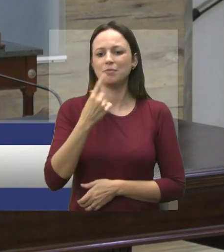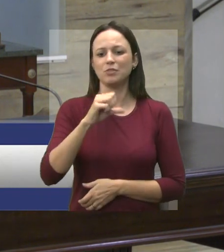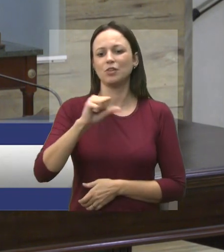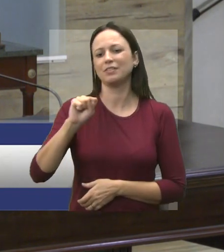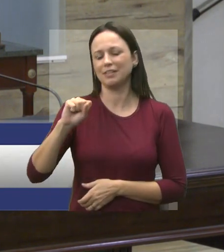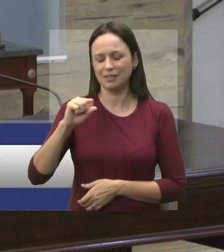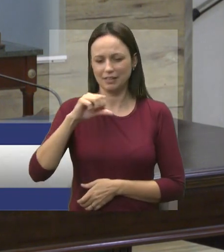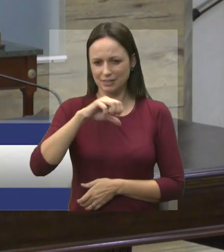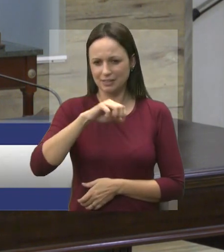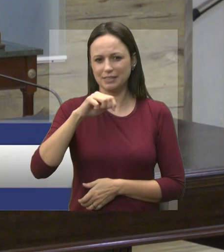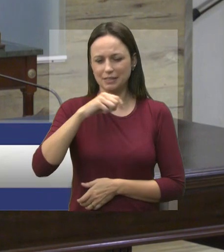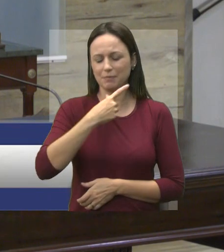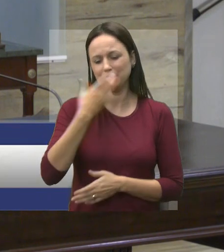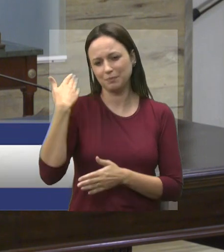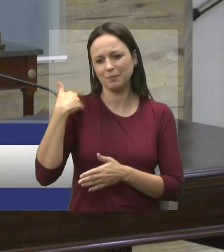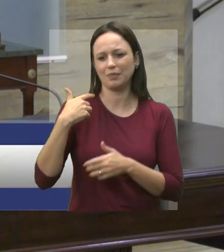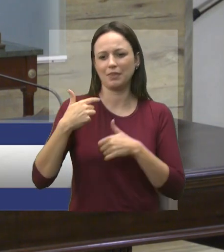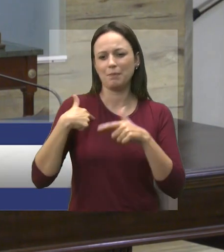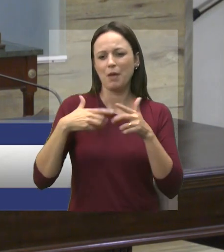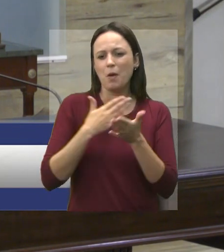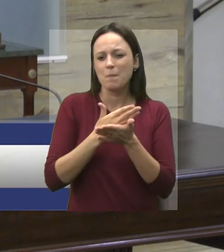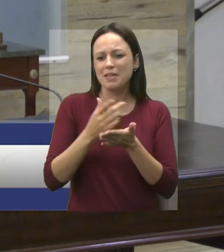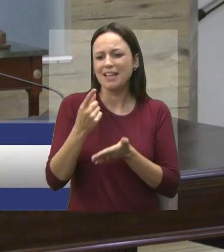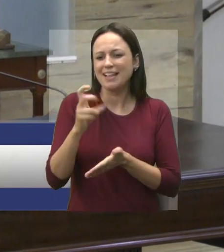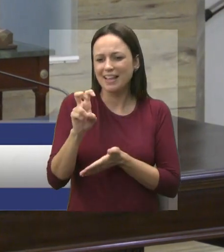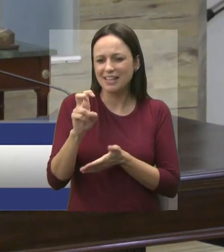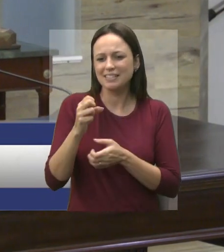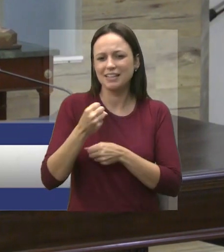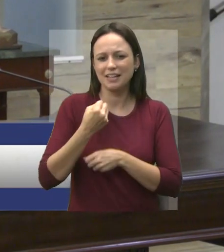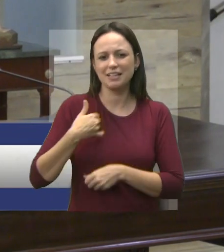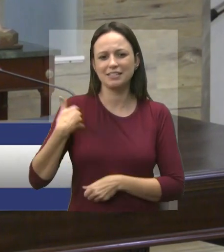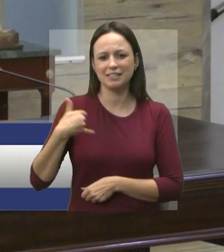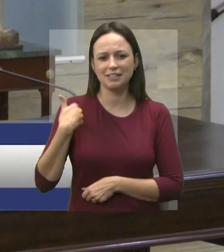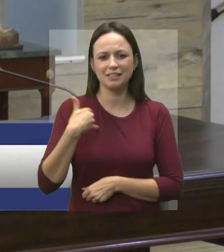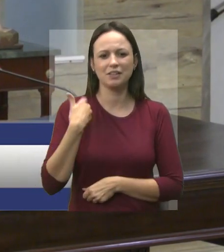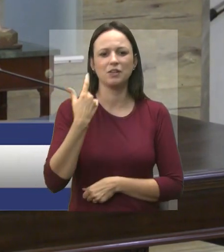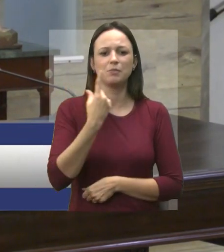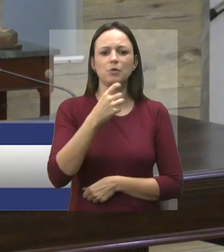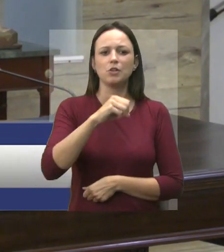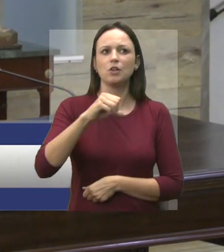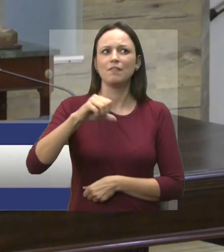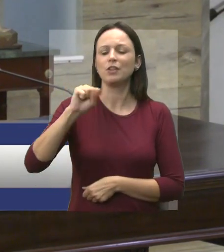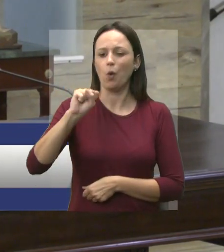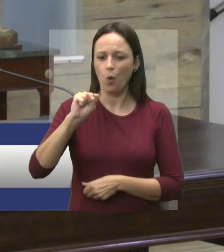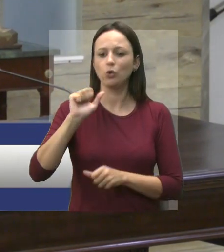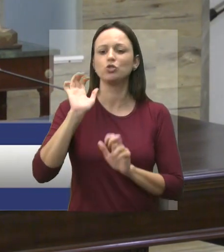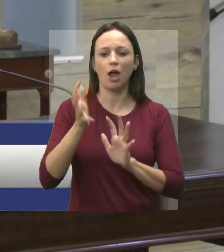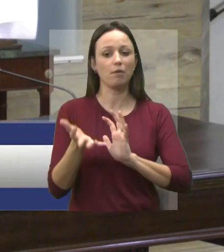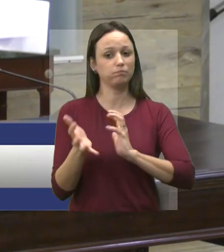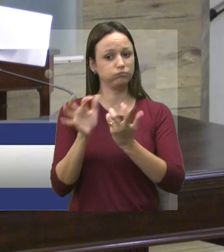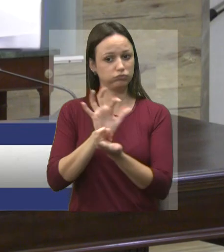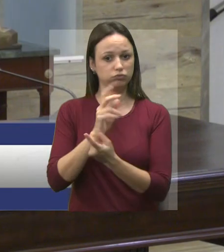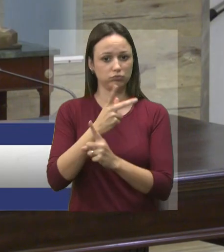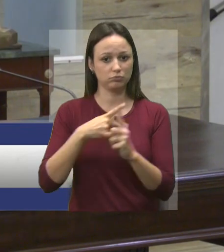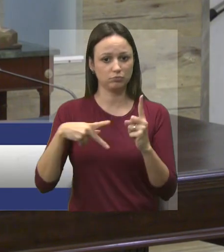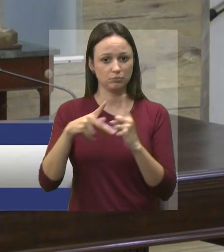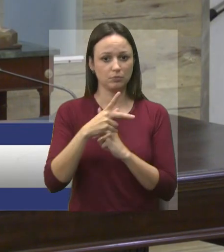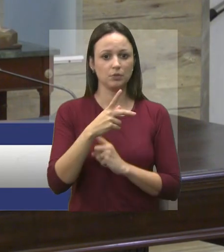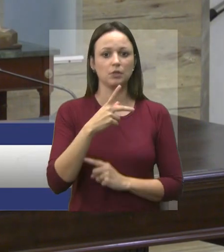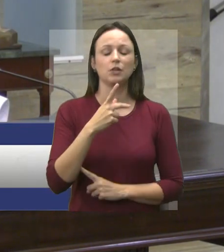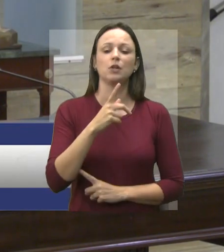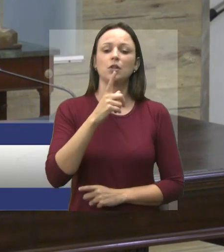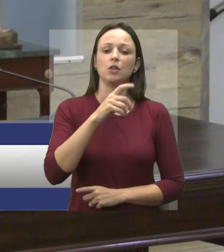e já passei por uma reforma previdenciária em 1998. Em 1985, quando eu